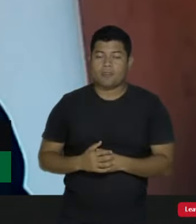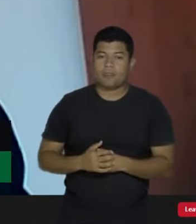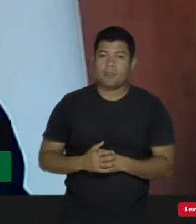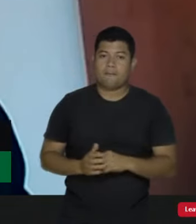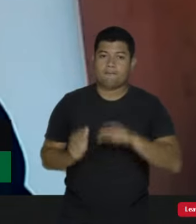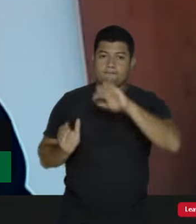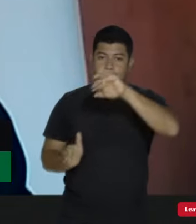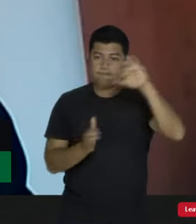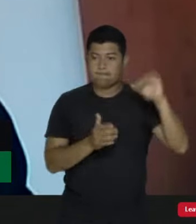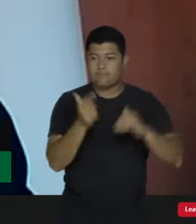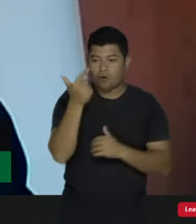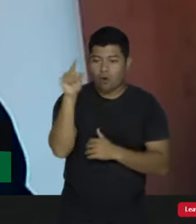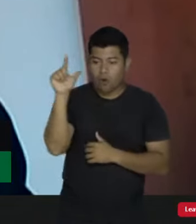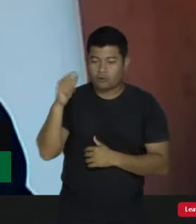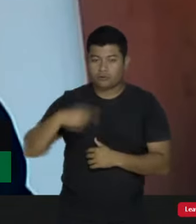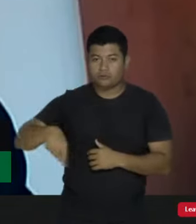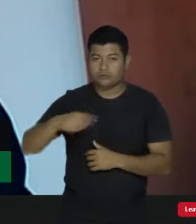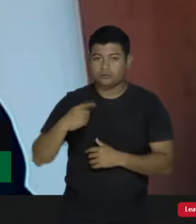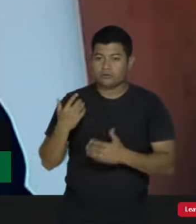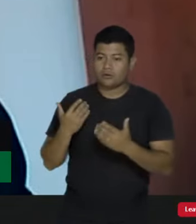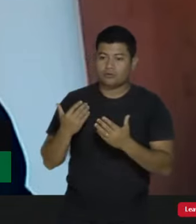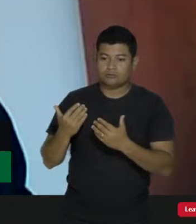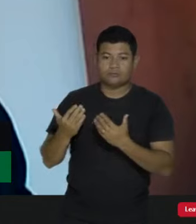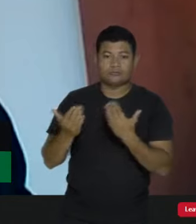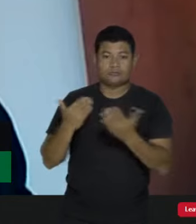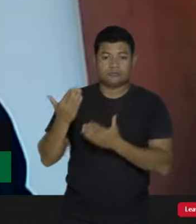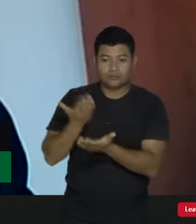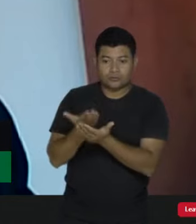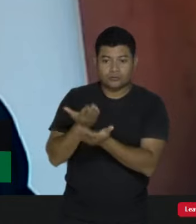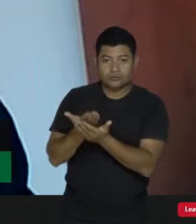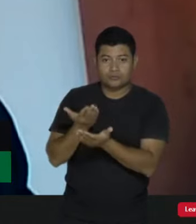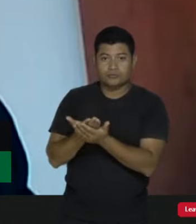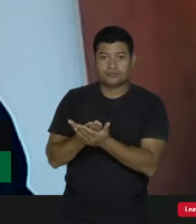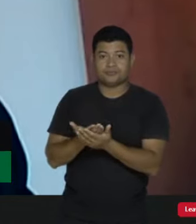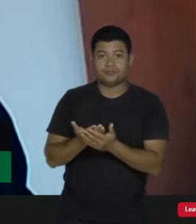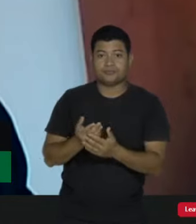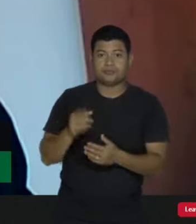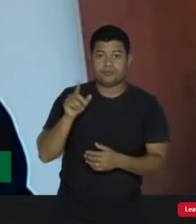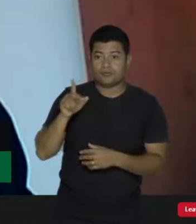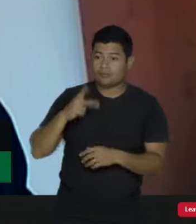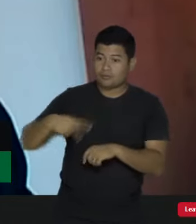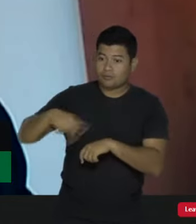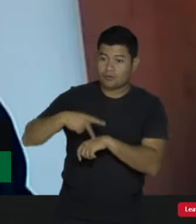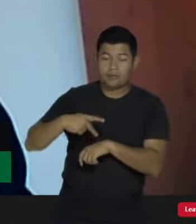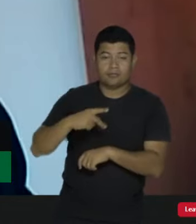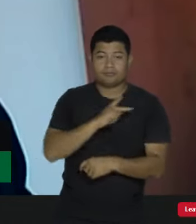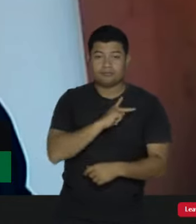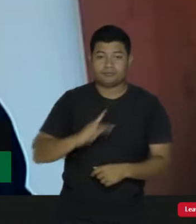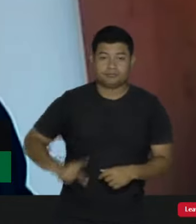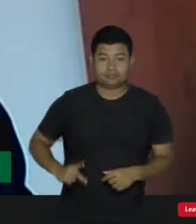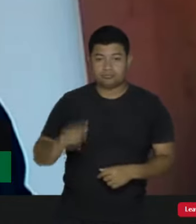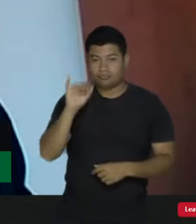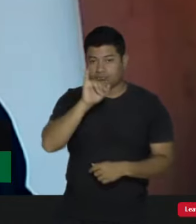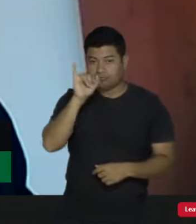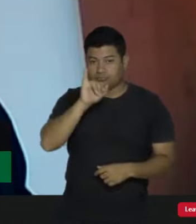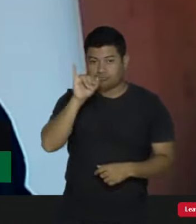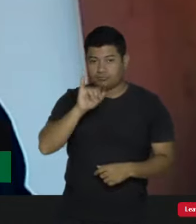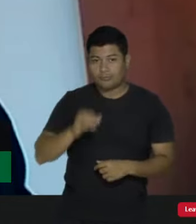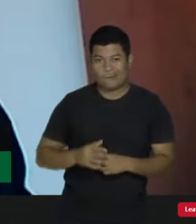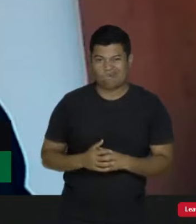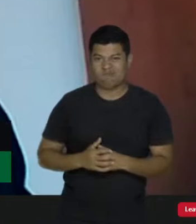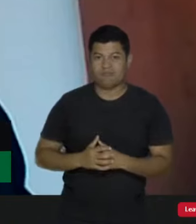Uma outra condição que nós estamos estudando, e foi até um pedido do presidente da Assembleia Legislativa ou do